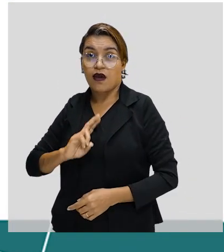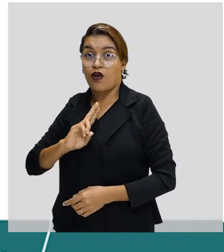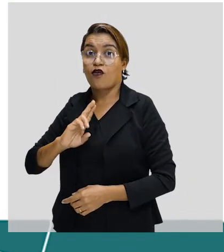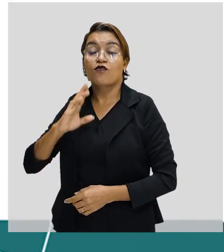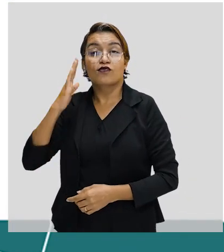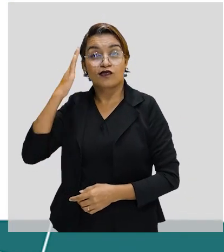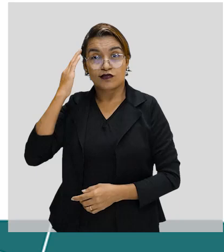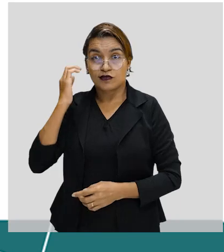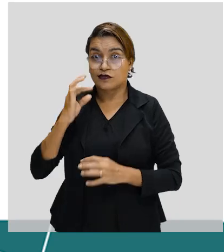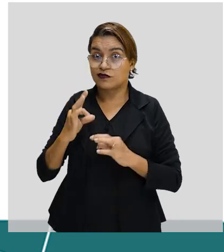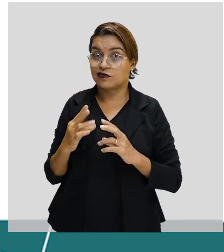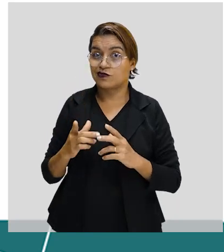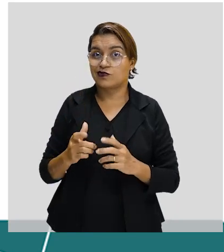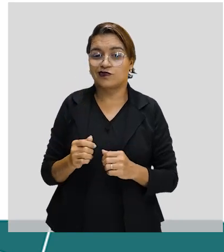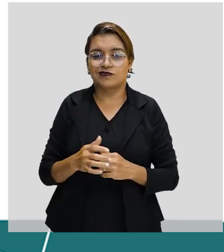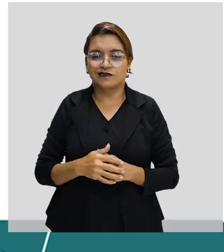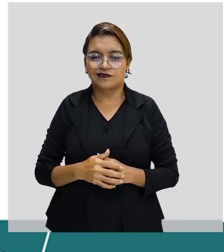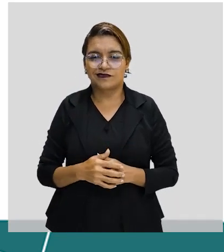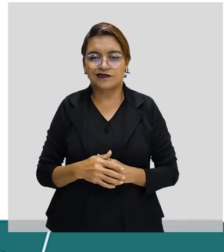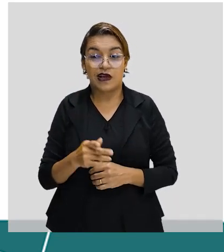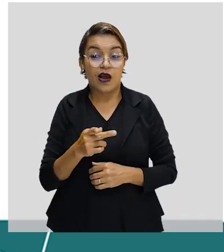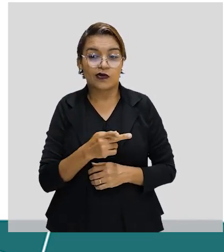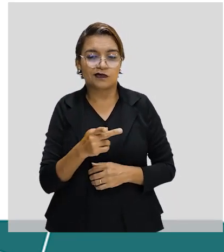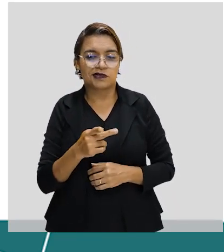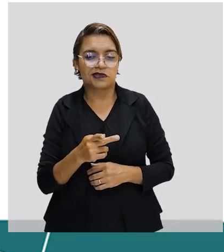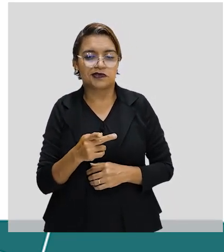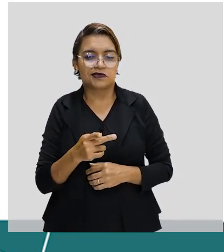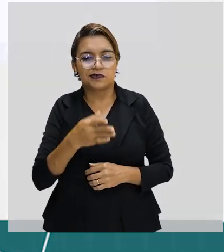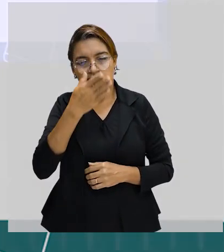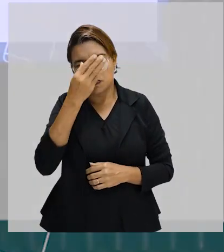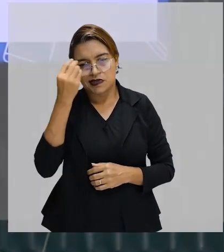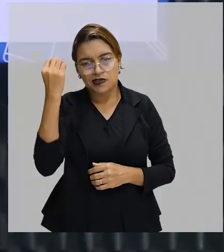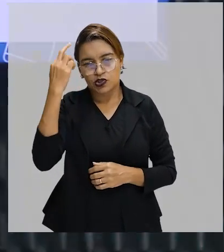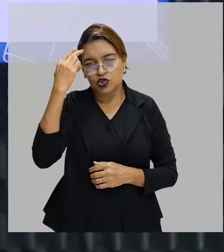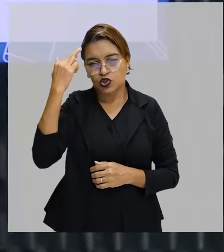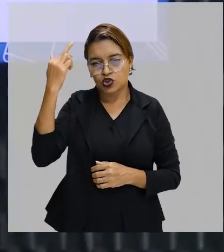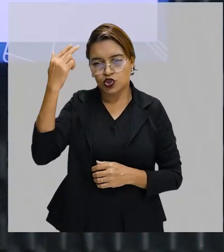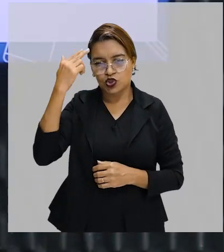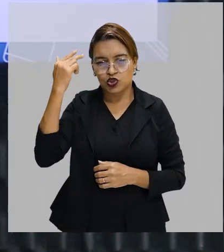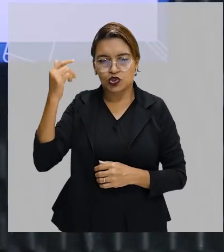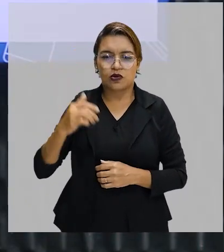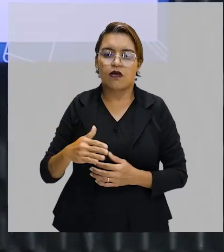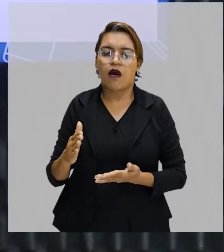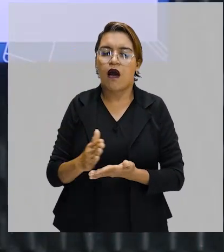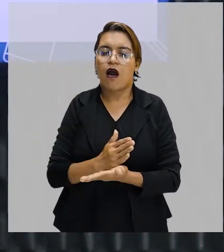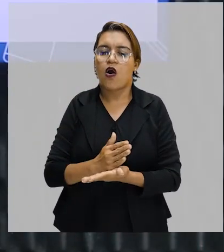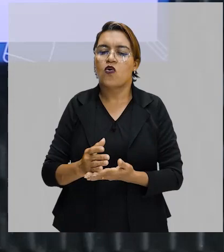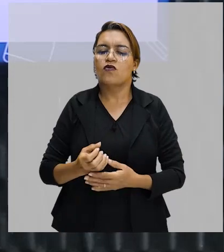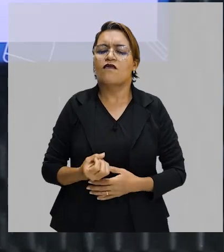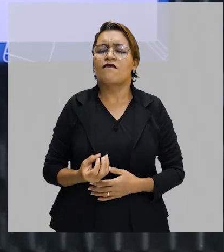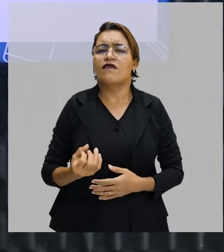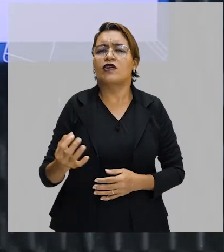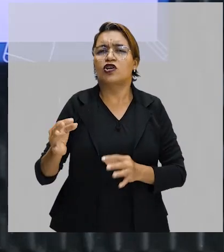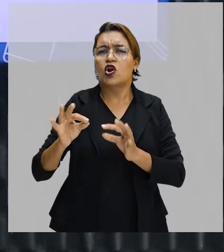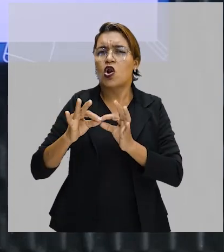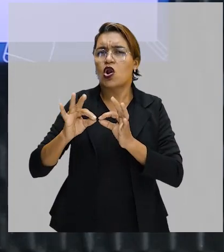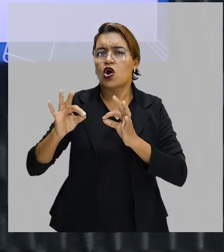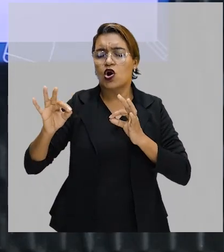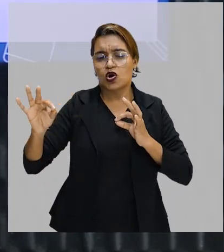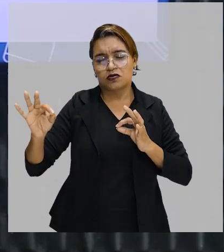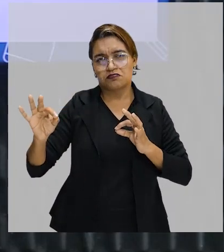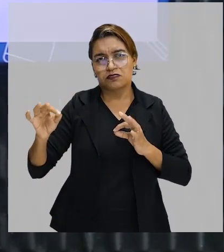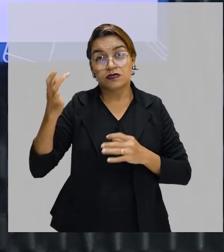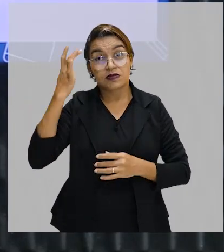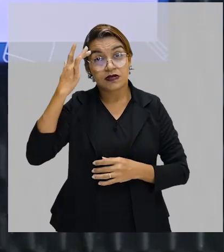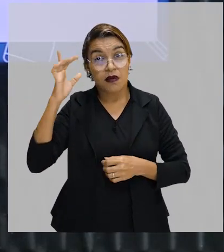cresceram e esqueceram as histórias que costumavas contar muitos partiram para longe quem sabe se